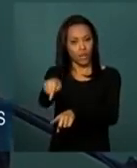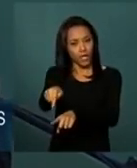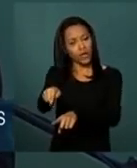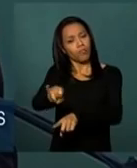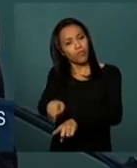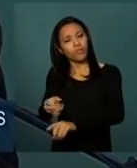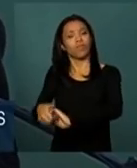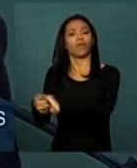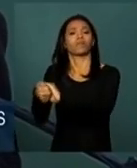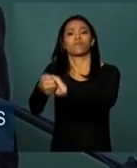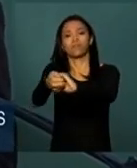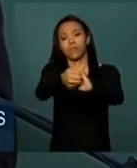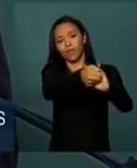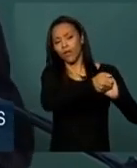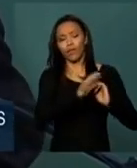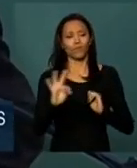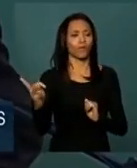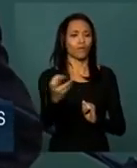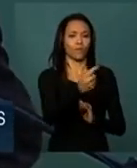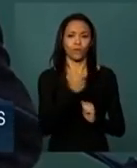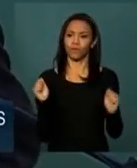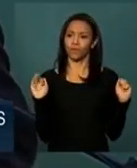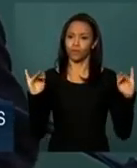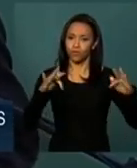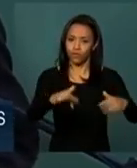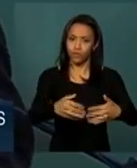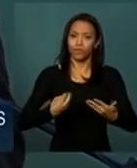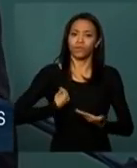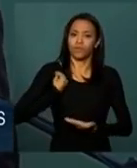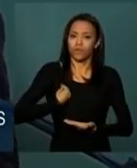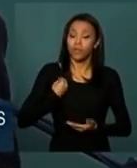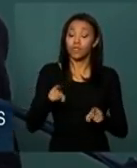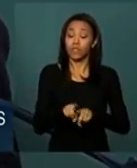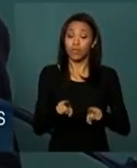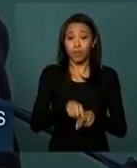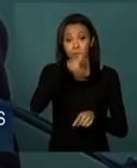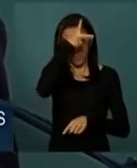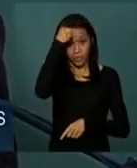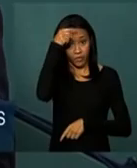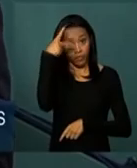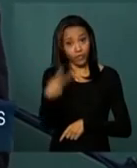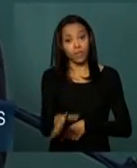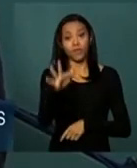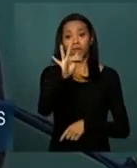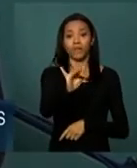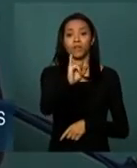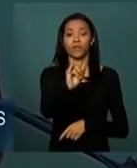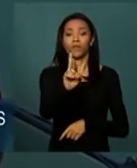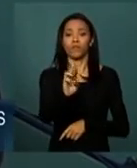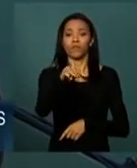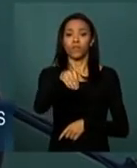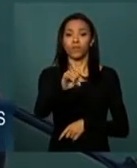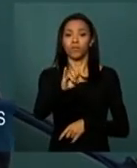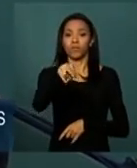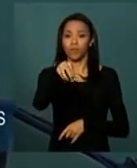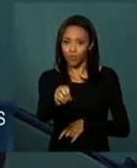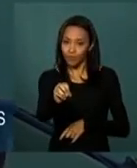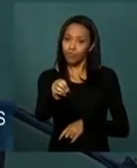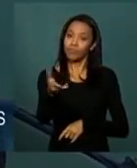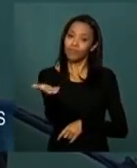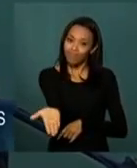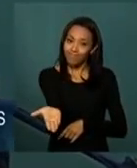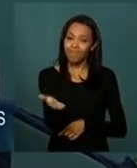saúdo todos os parlamentares aqui presentes, prefeito Firmino Filho, o dono da casa, né, em